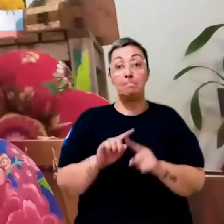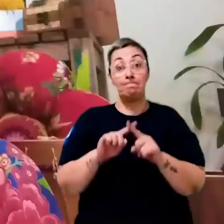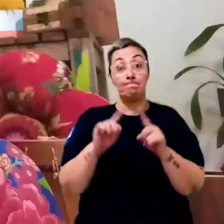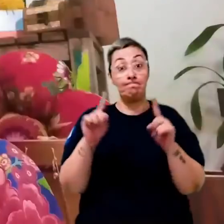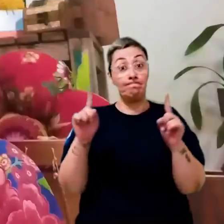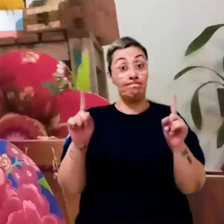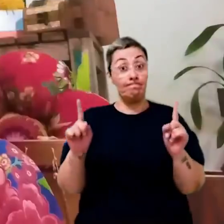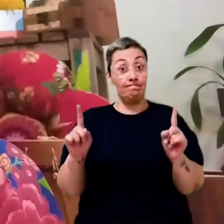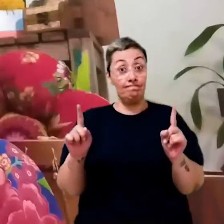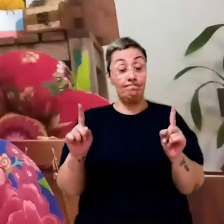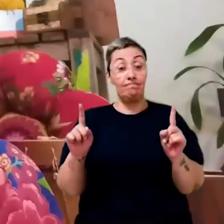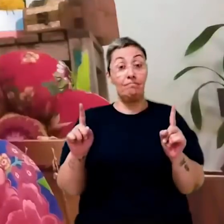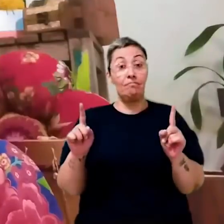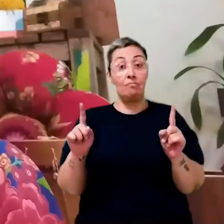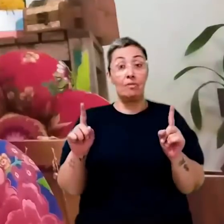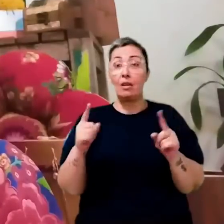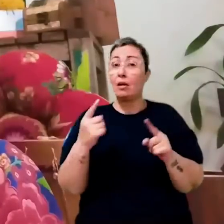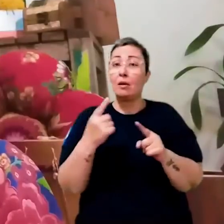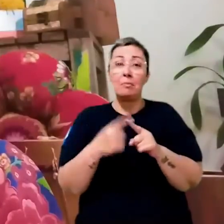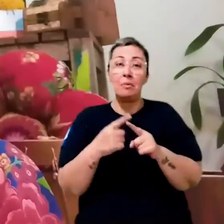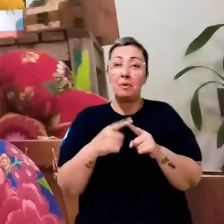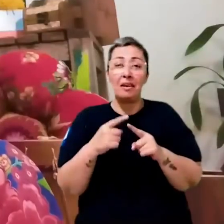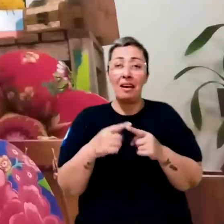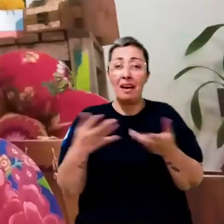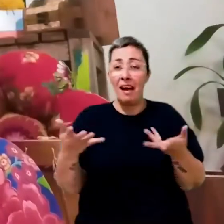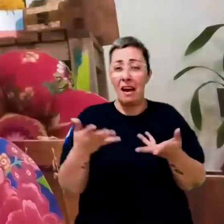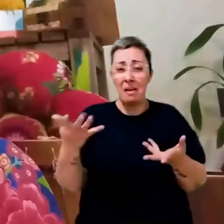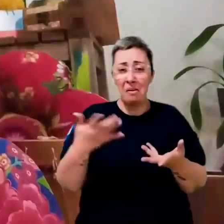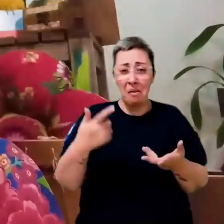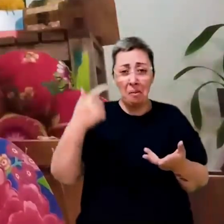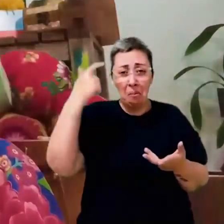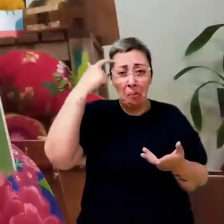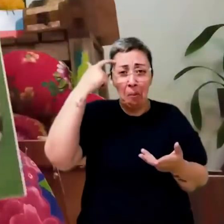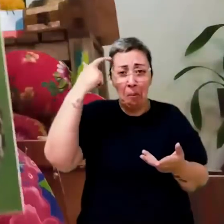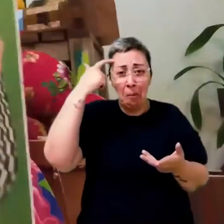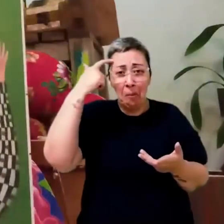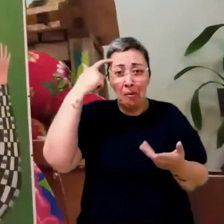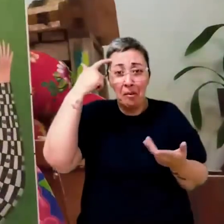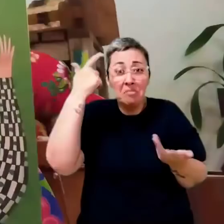Mas por que pensar nisso agora?